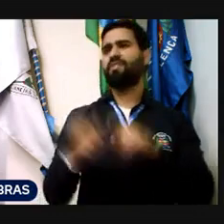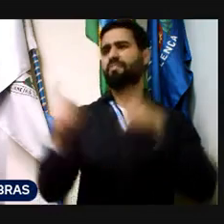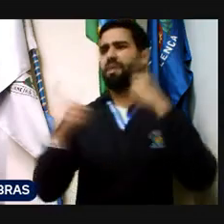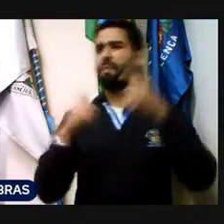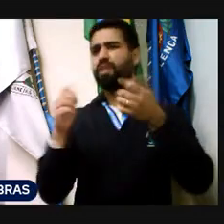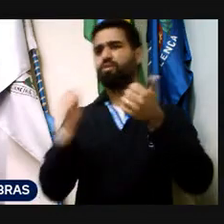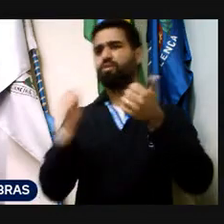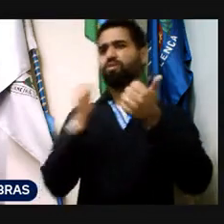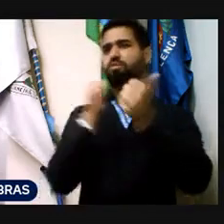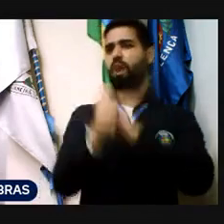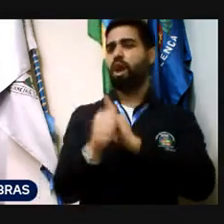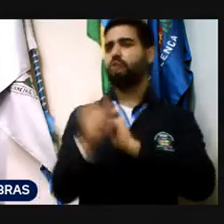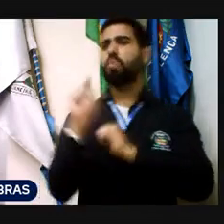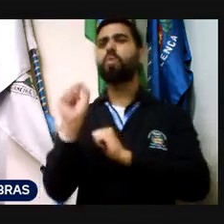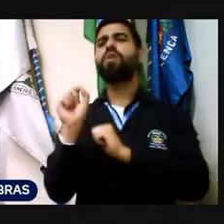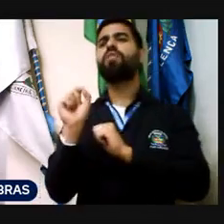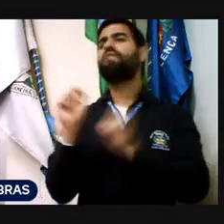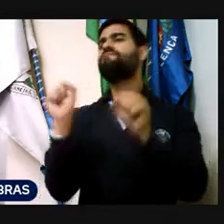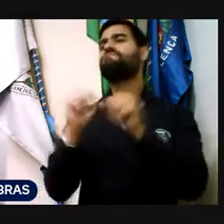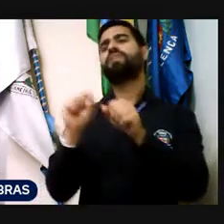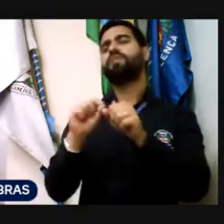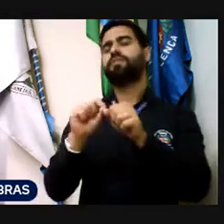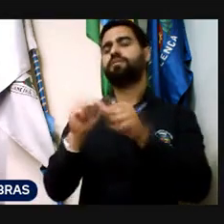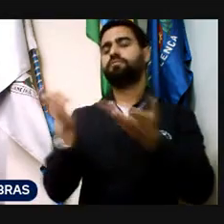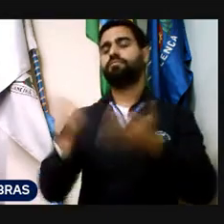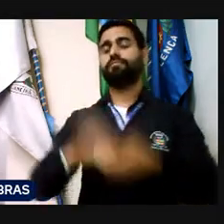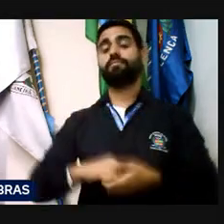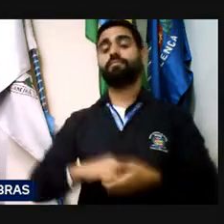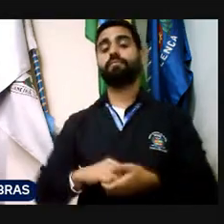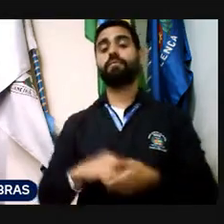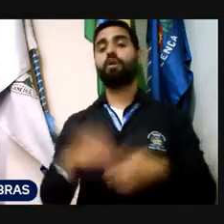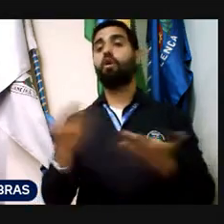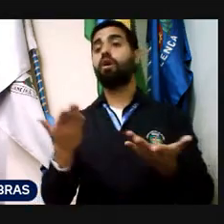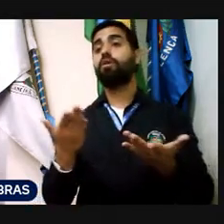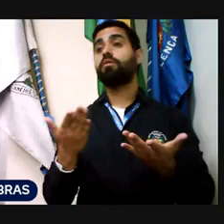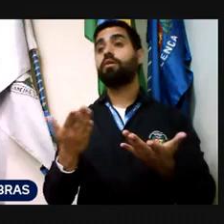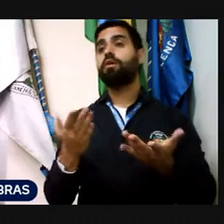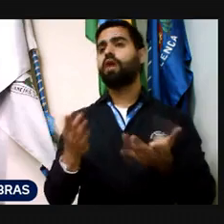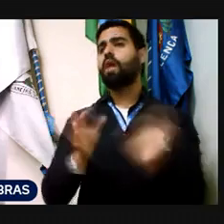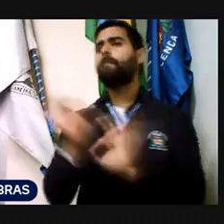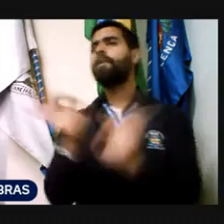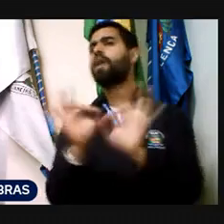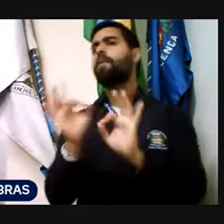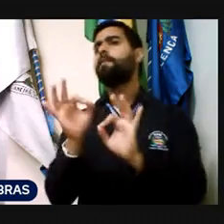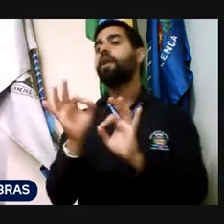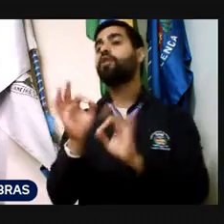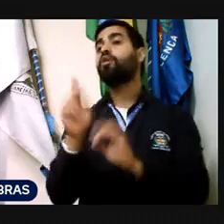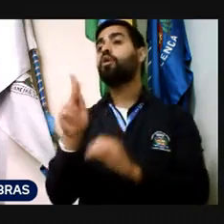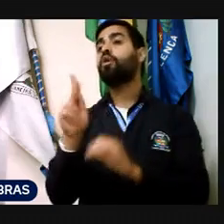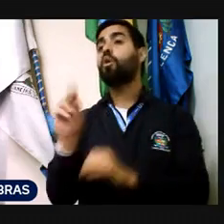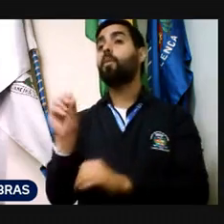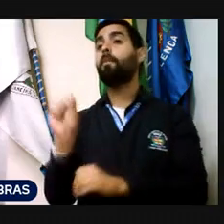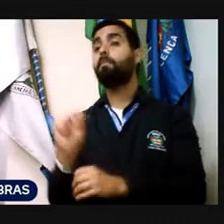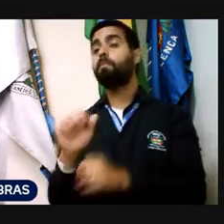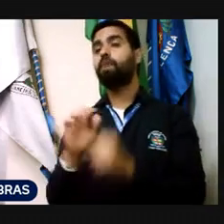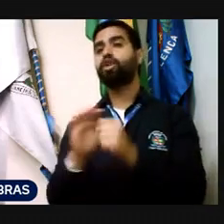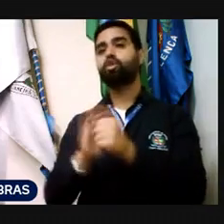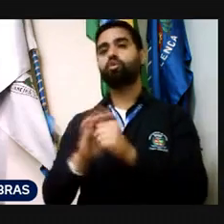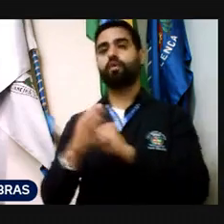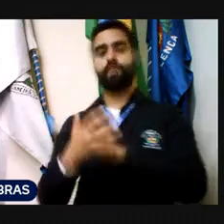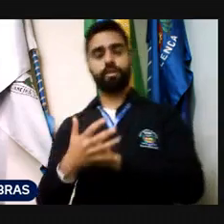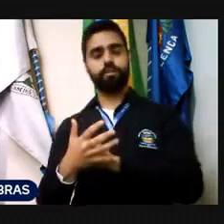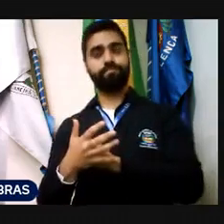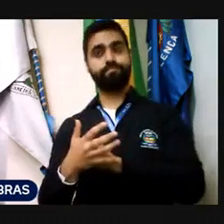outras pastas, e o que está sendo tratada, qual é a preparação e planejamento que tem sobre o pós-Covid, né? E, além